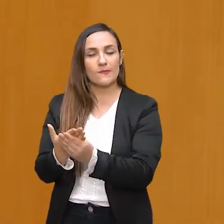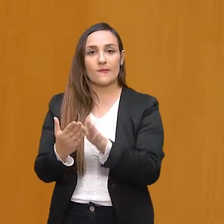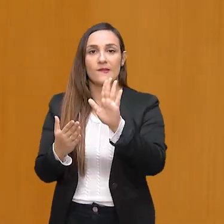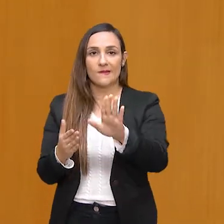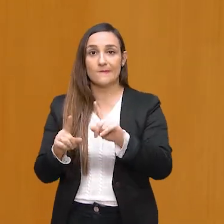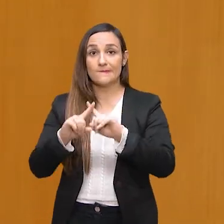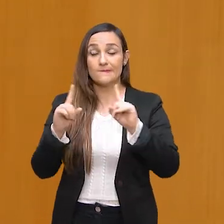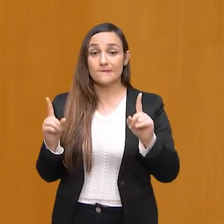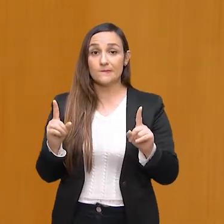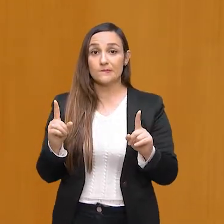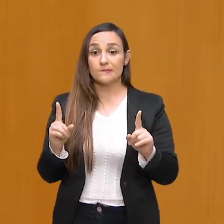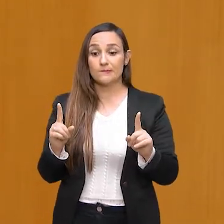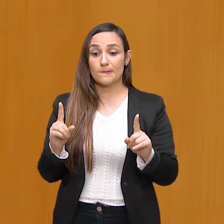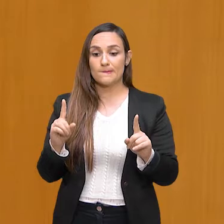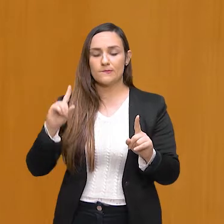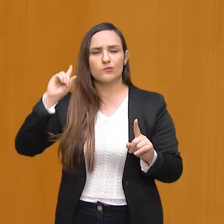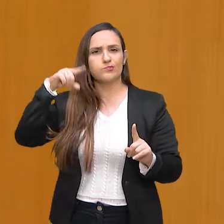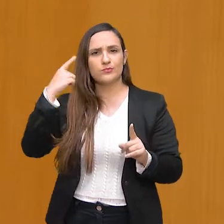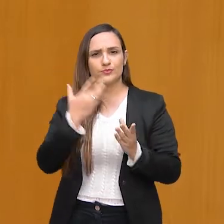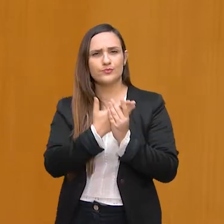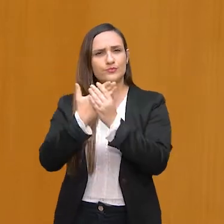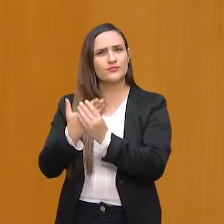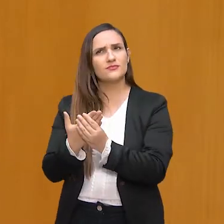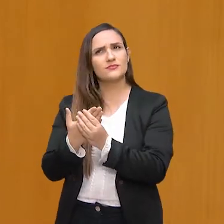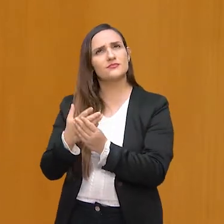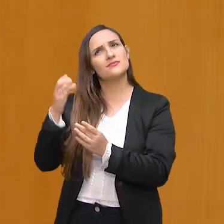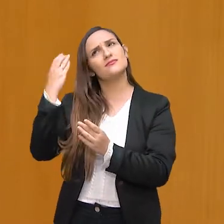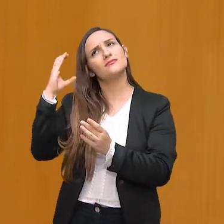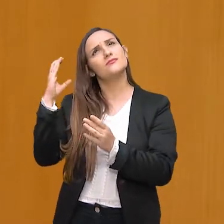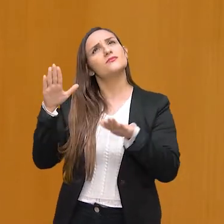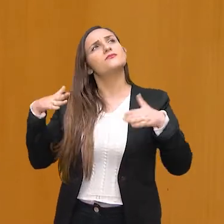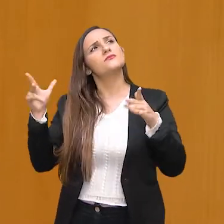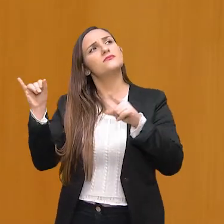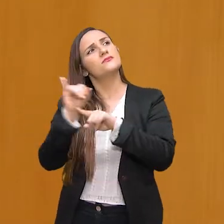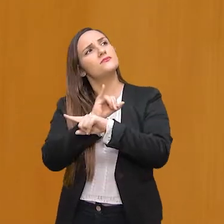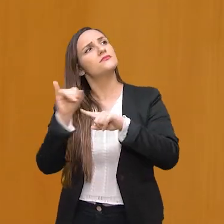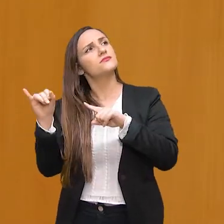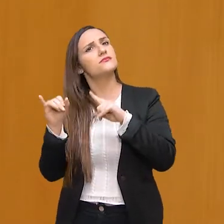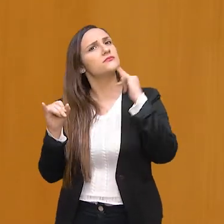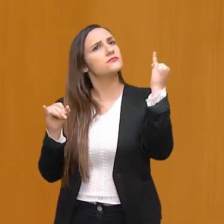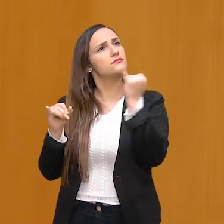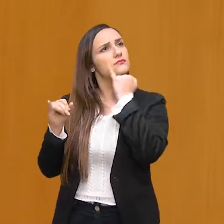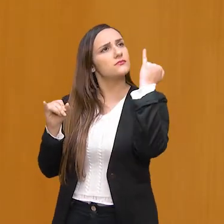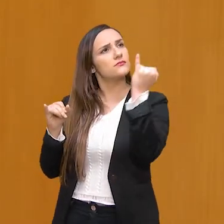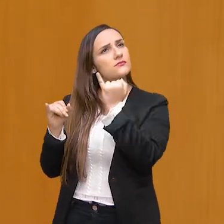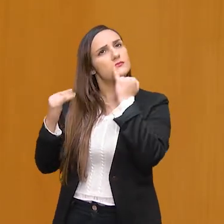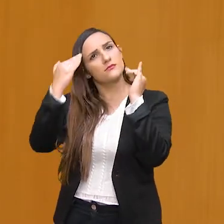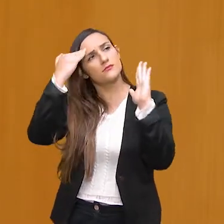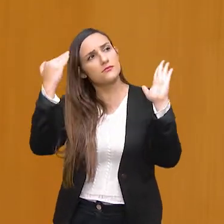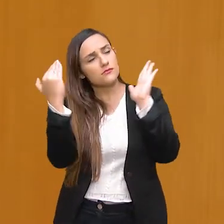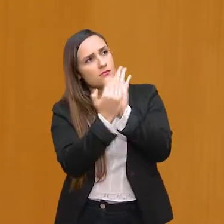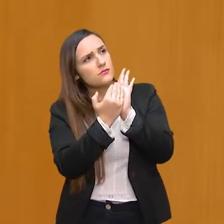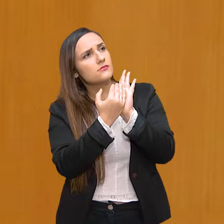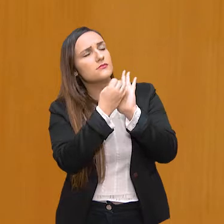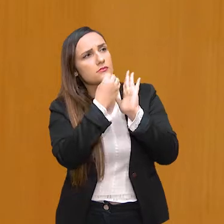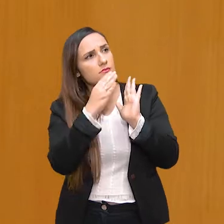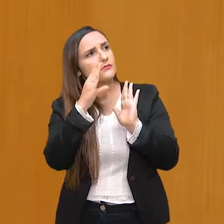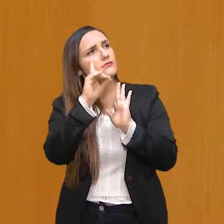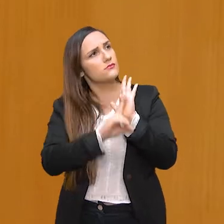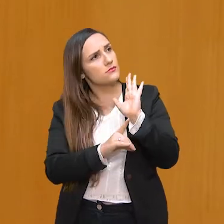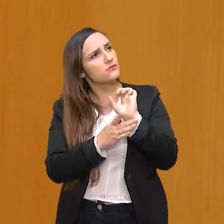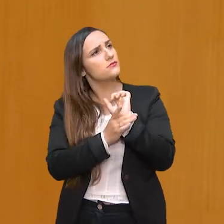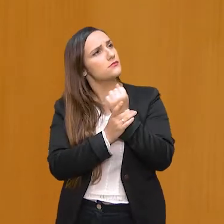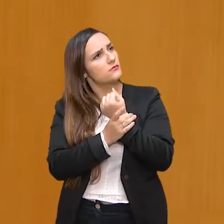direito processual como ciência, ele procura pensar as técnicas processuais adequadas para assegurar esses